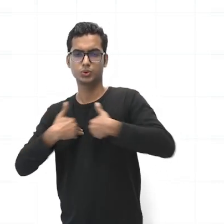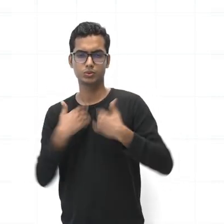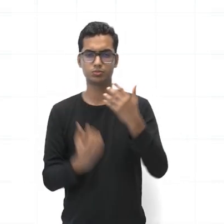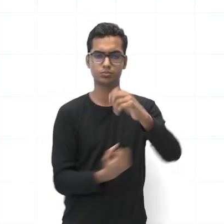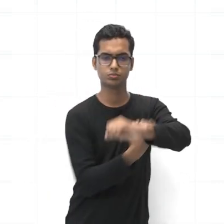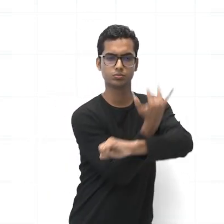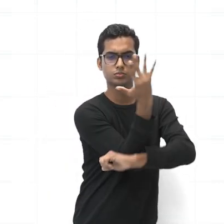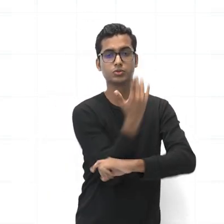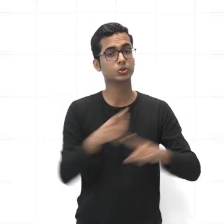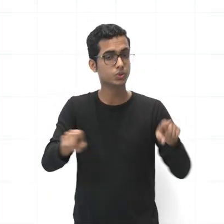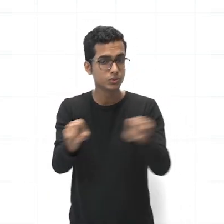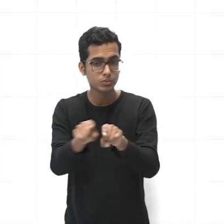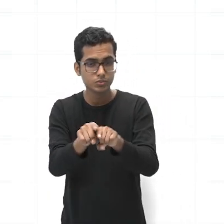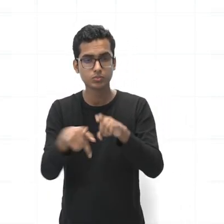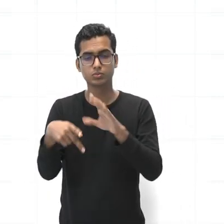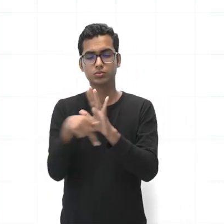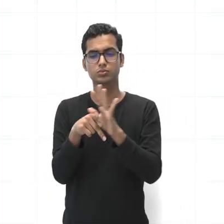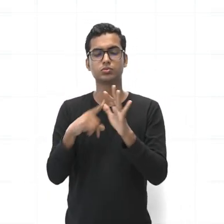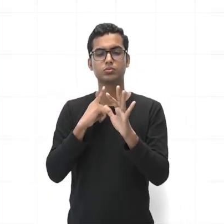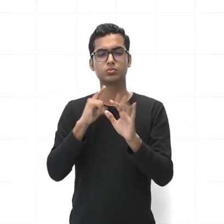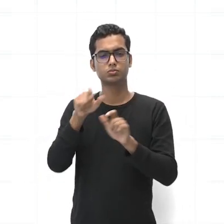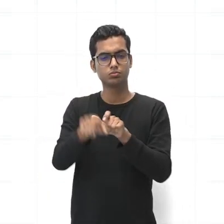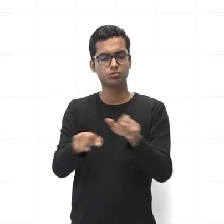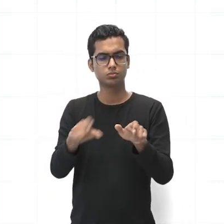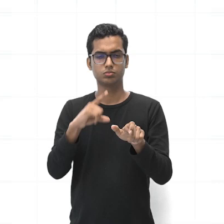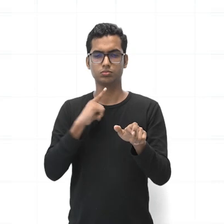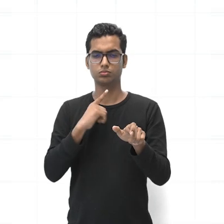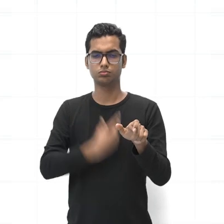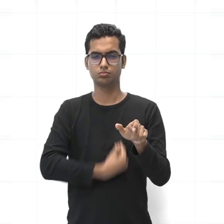e as plantas são seres vivos